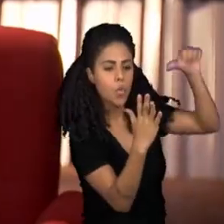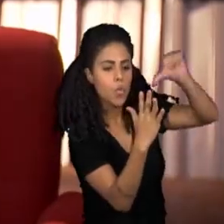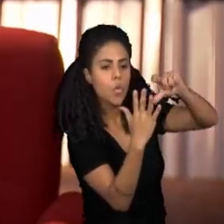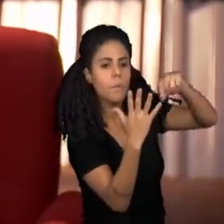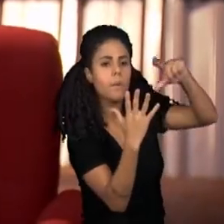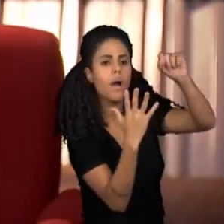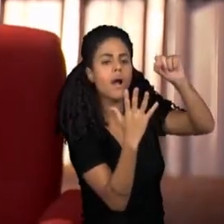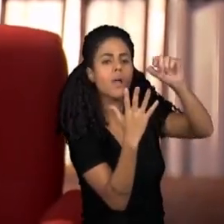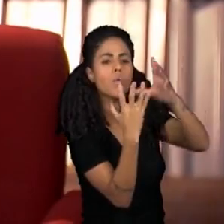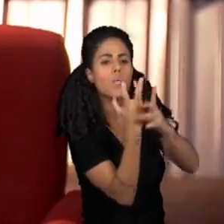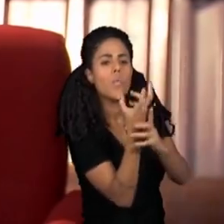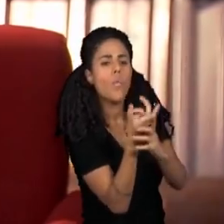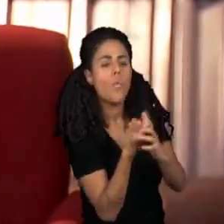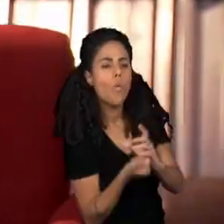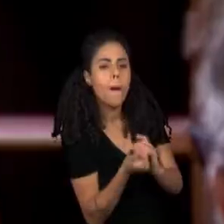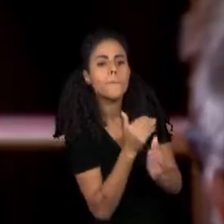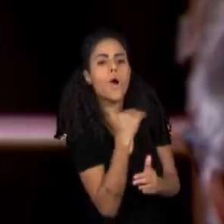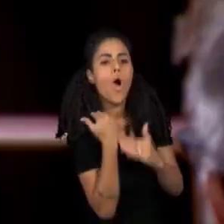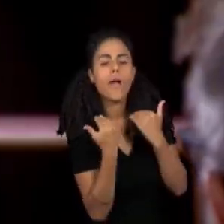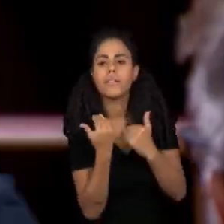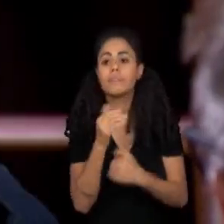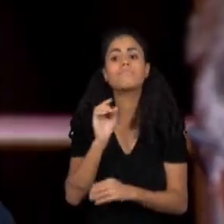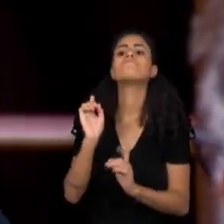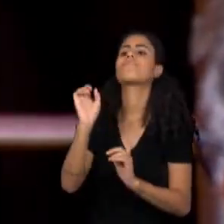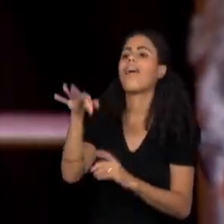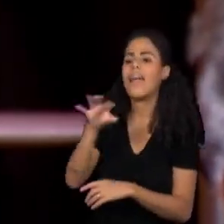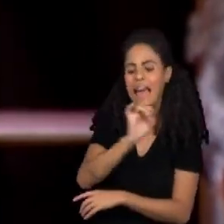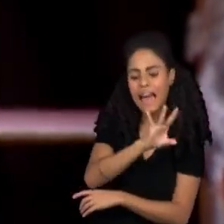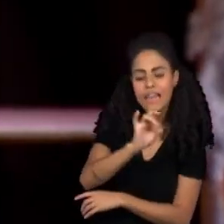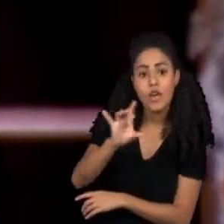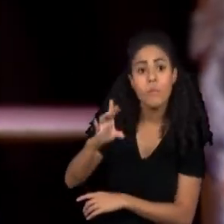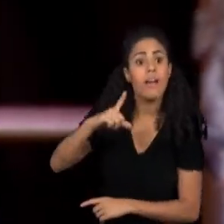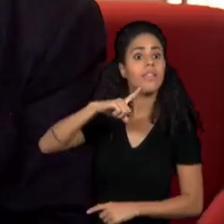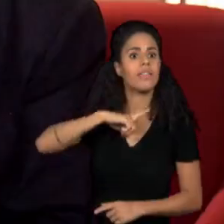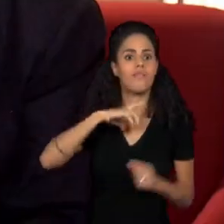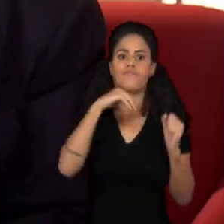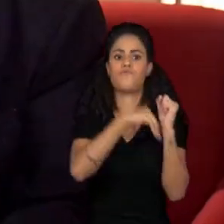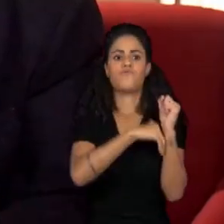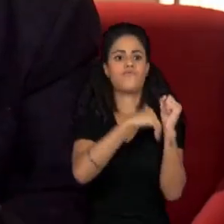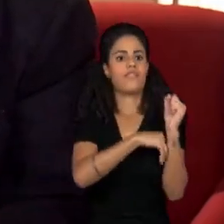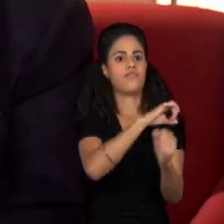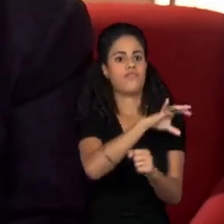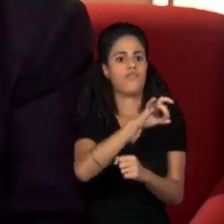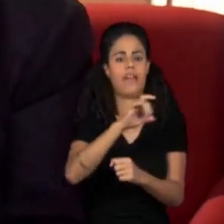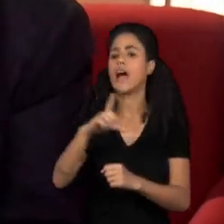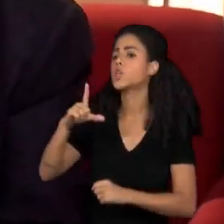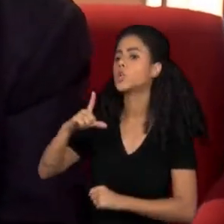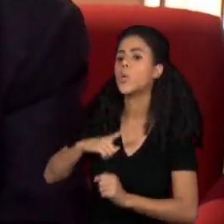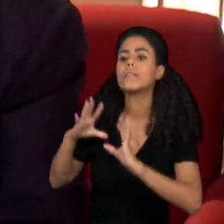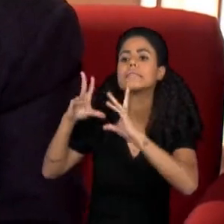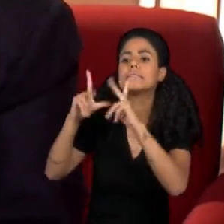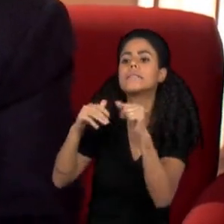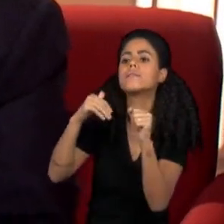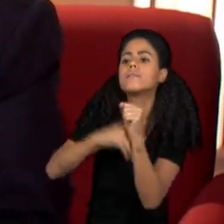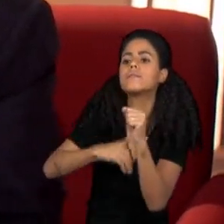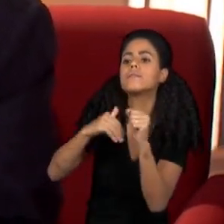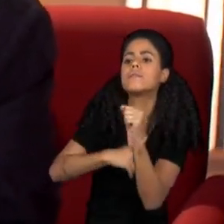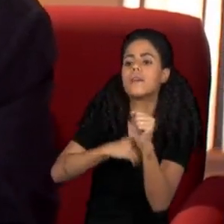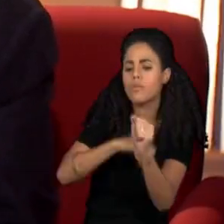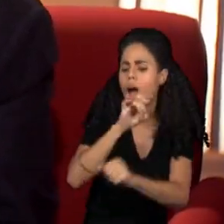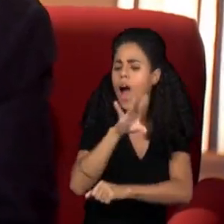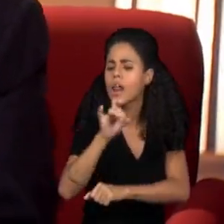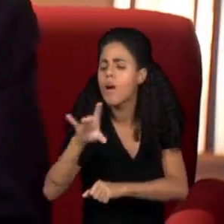veja se desgrada segredo dá uma tem uma e tem uns que não gosta de água Todas têm Segredos Você pode